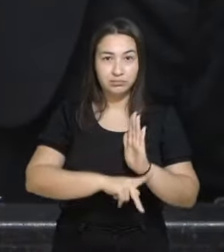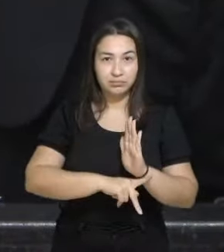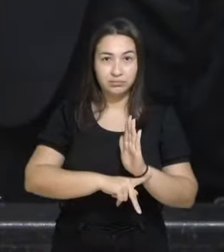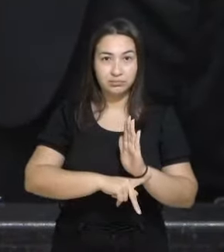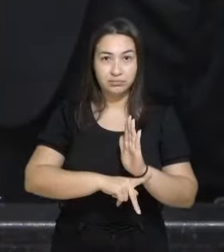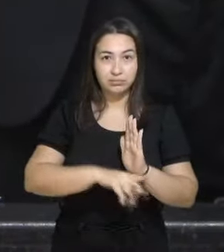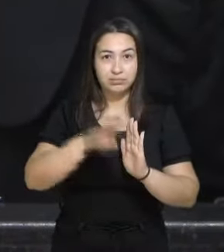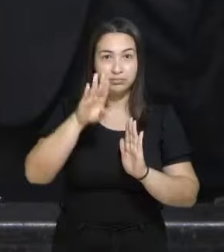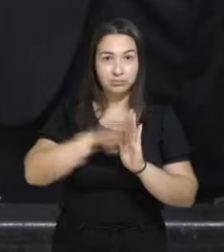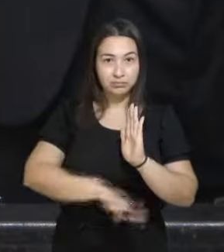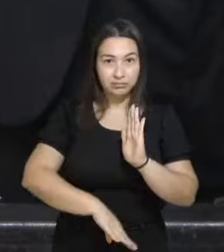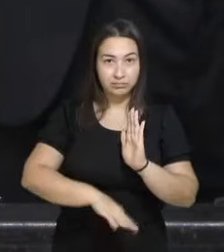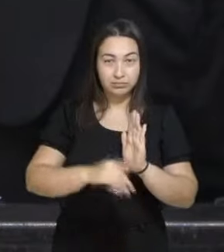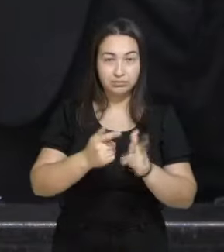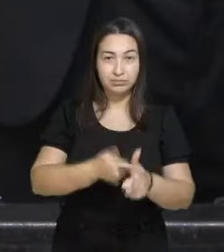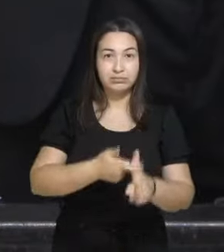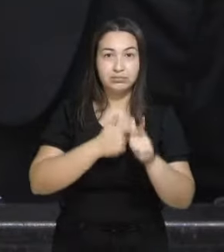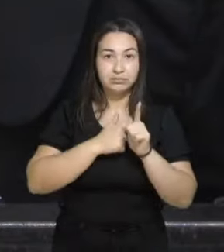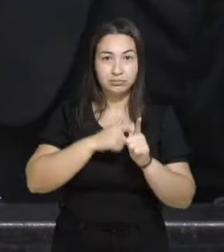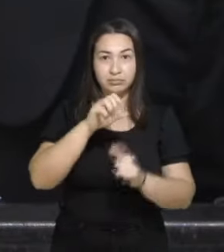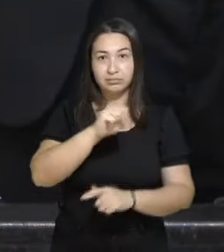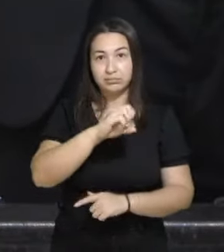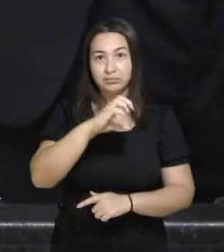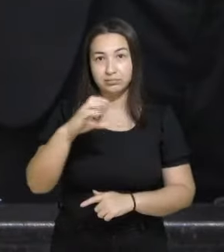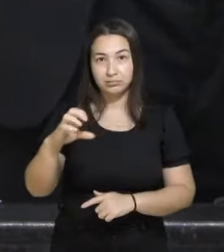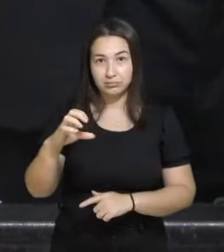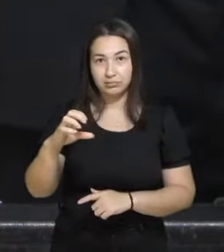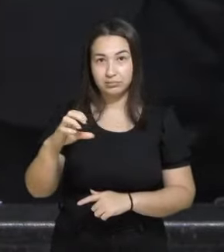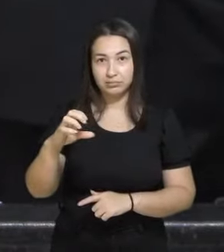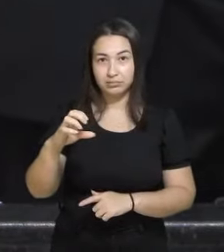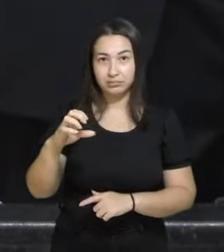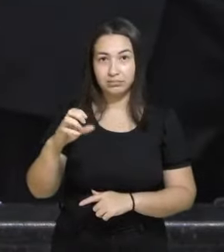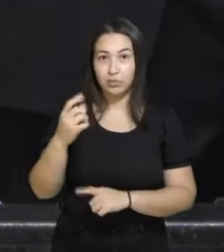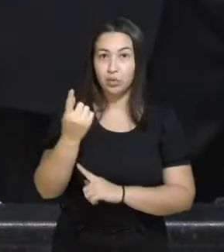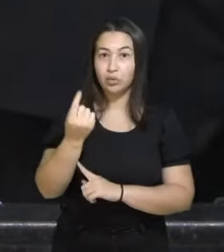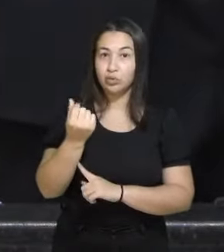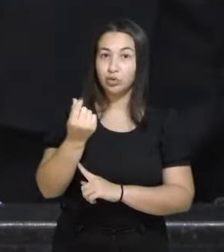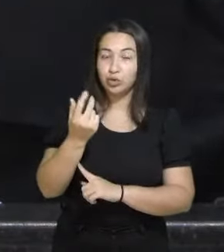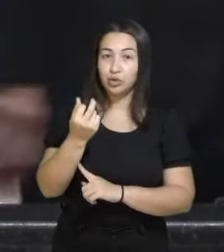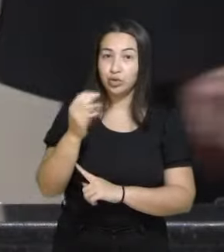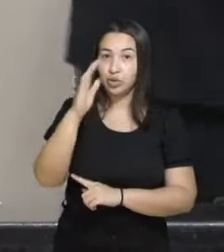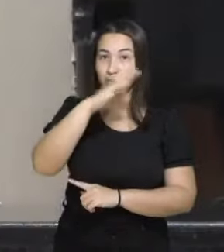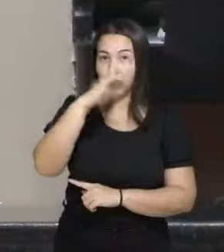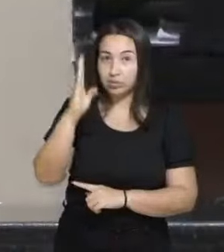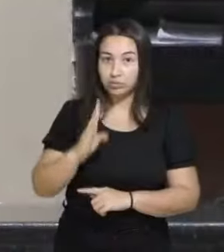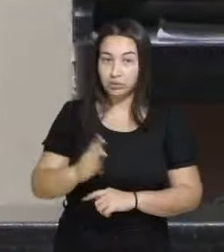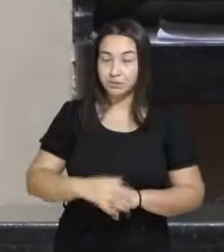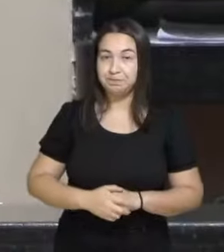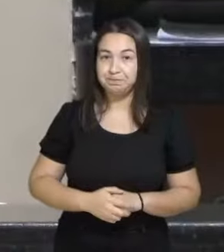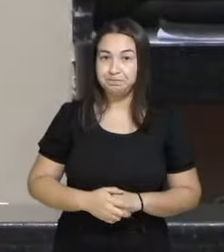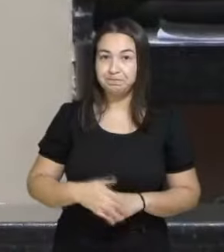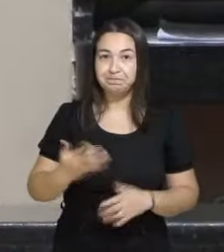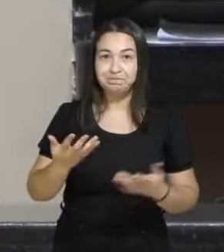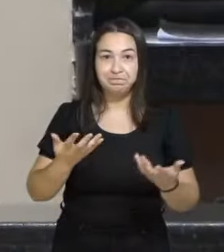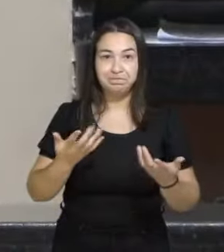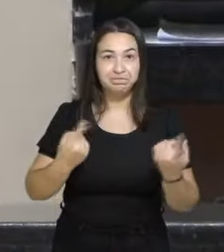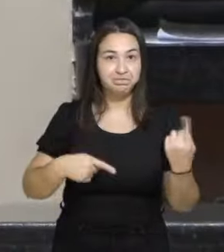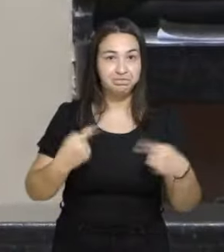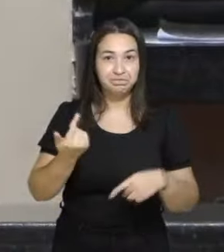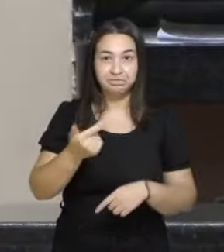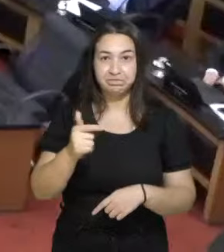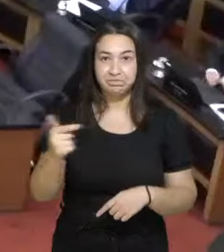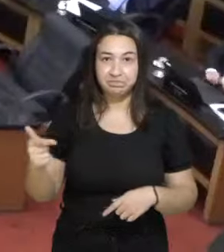da dívida pública do Estado de Santa Catarina com o Tesouro Nacional, em discussão. Não havendo quem queira discutir, é em votação. Deputados que